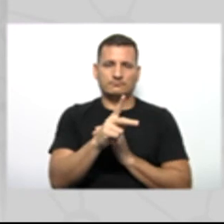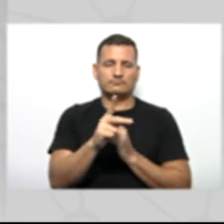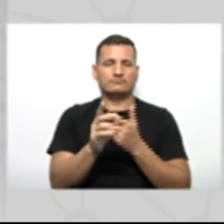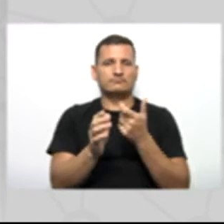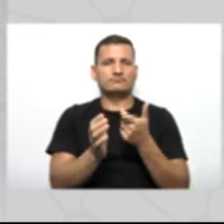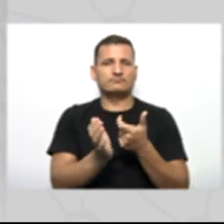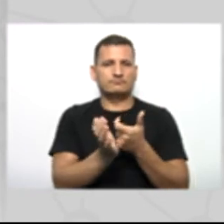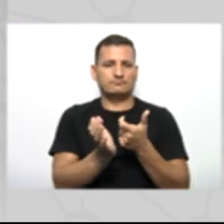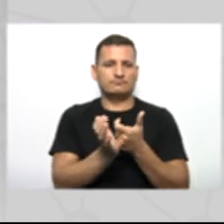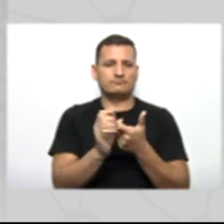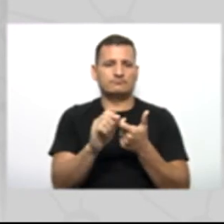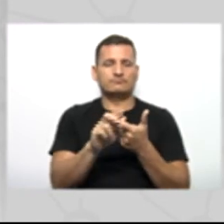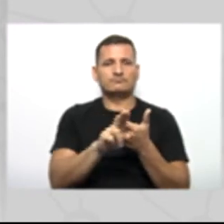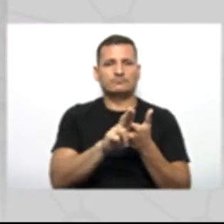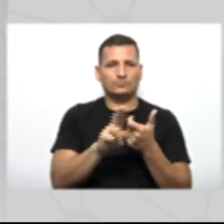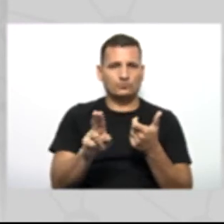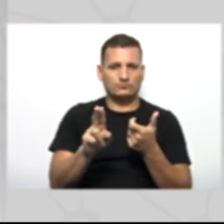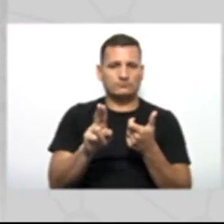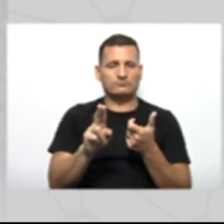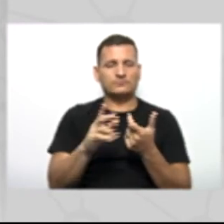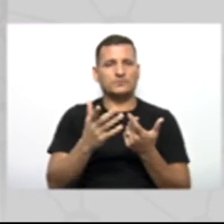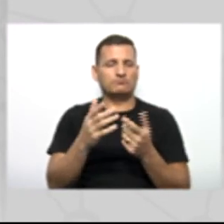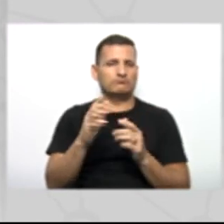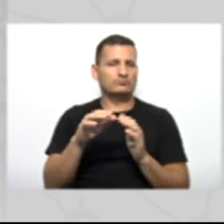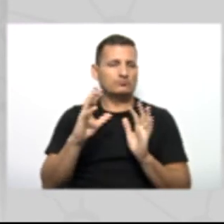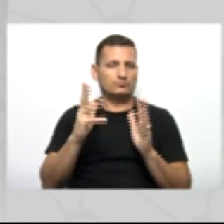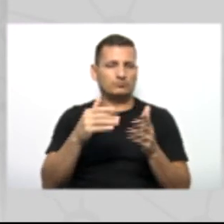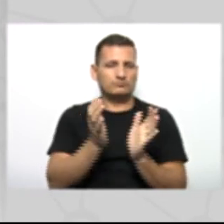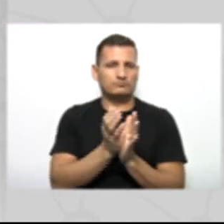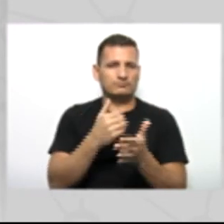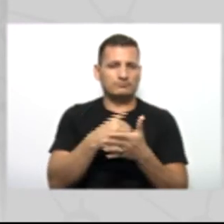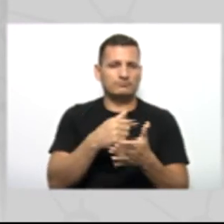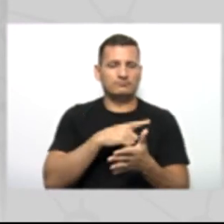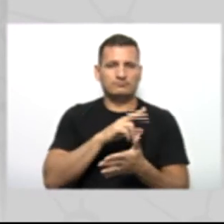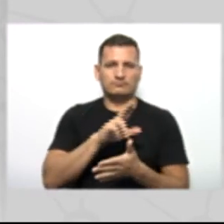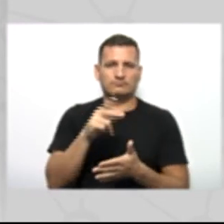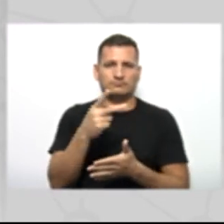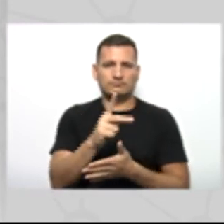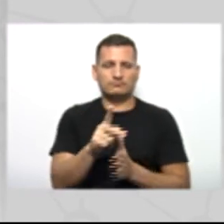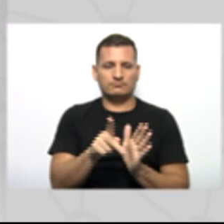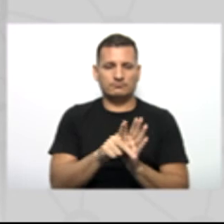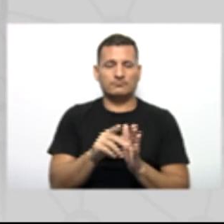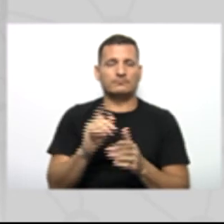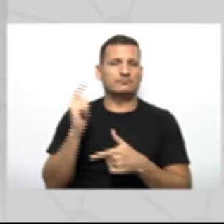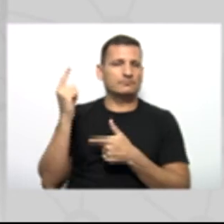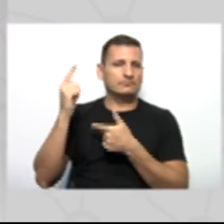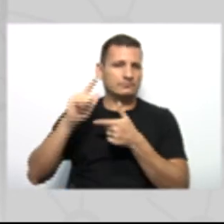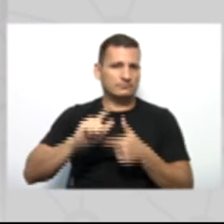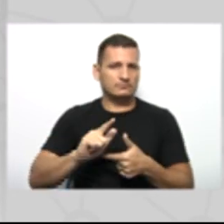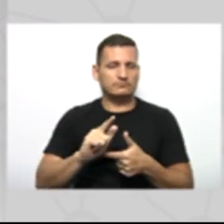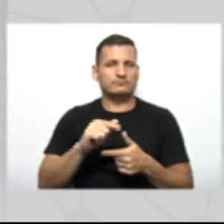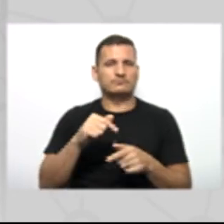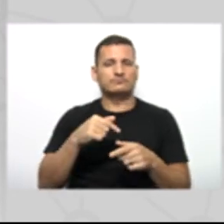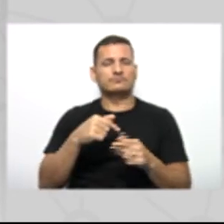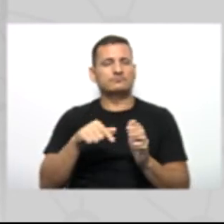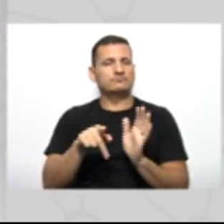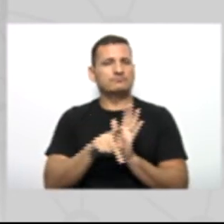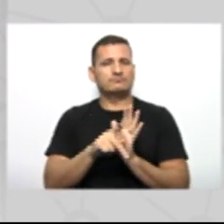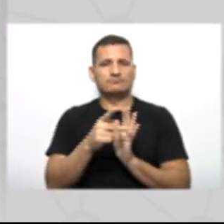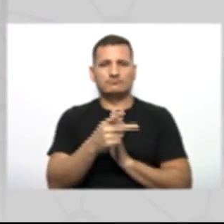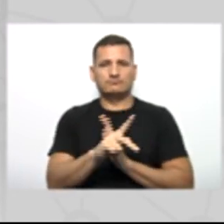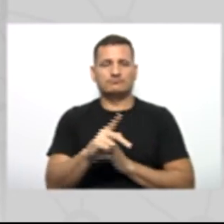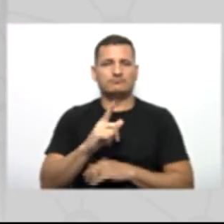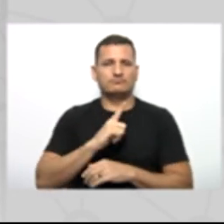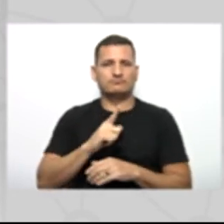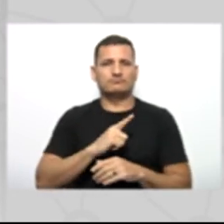seria nome, porque todo time vai ter seu próprio nome, e tradição, porque todo time vai ter sua